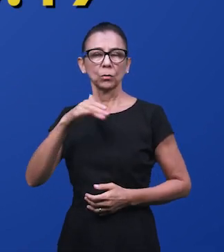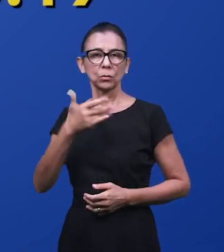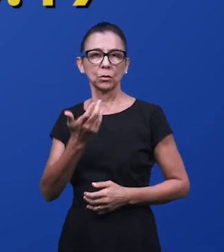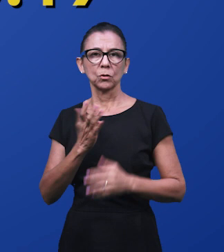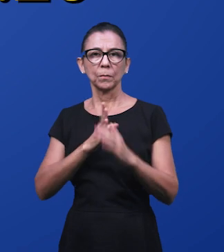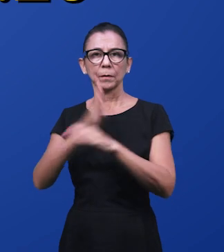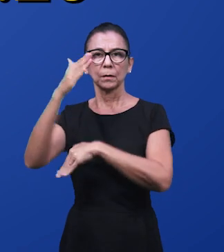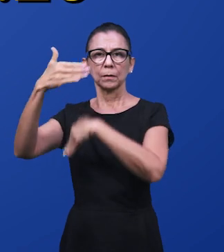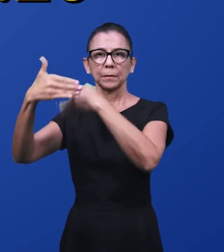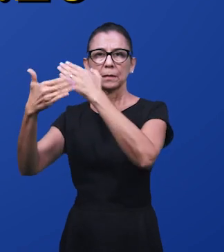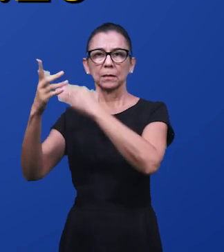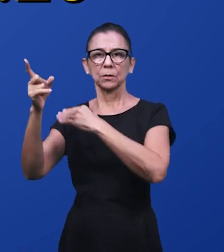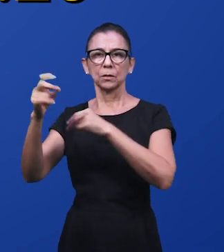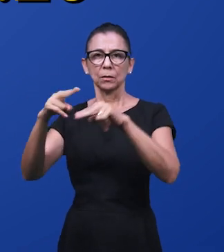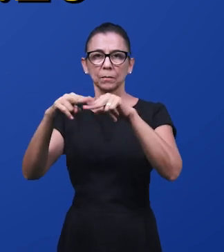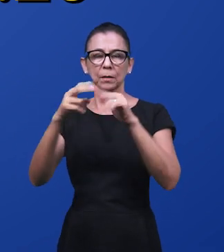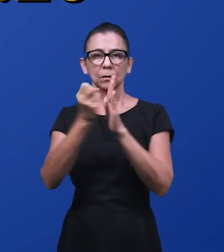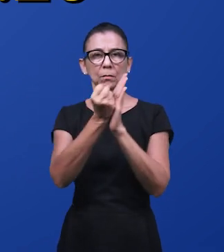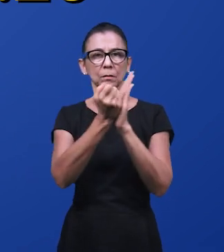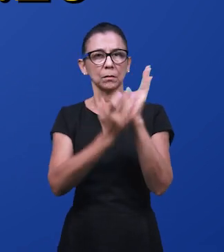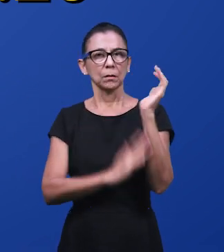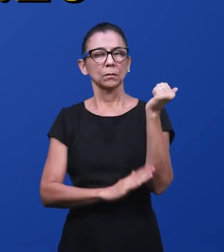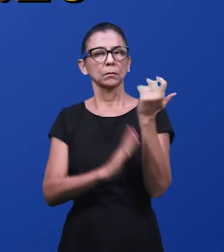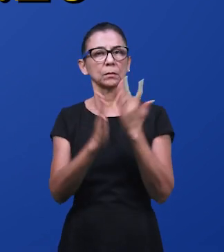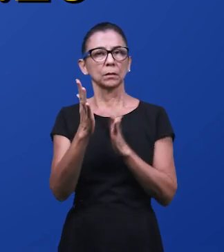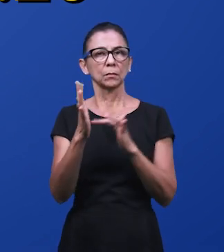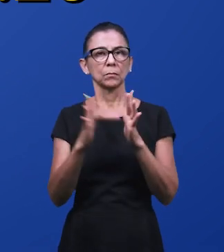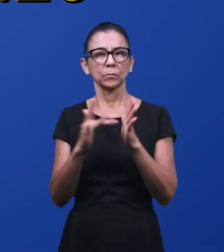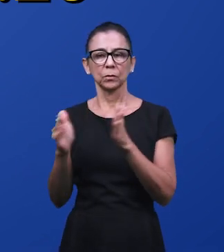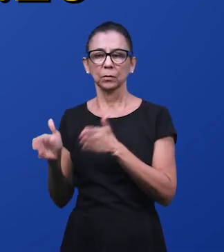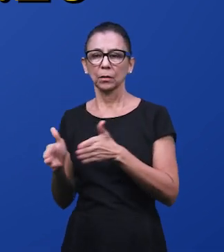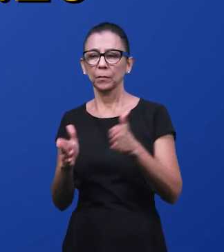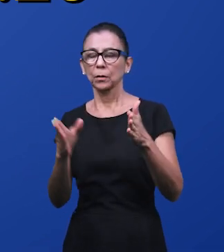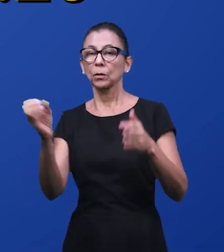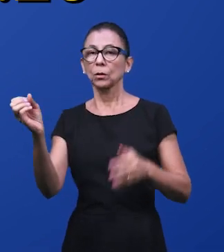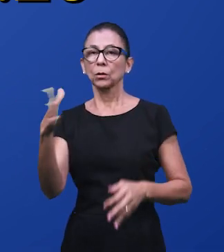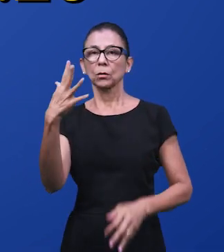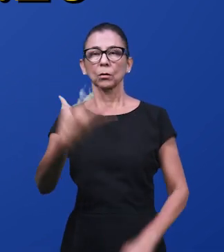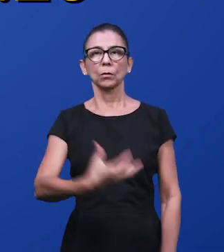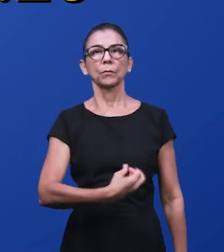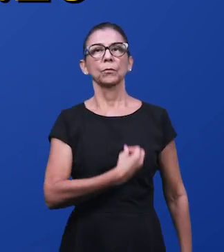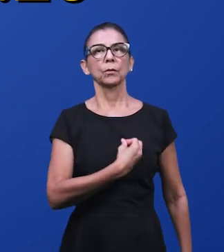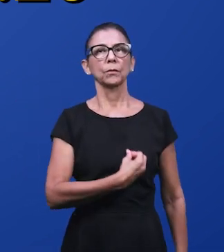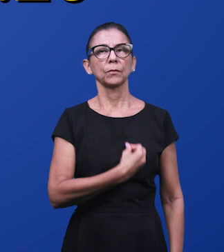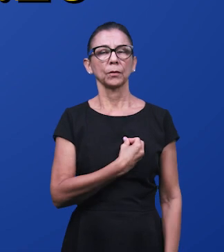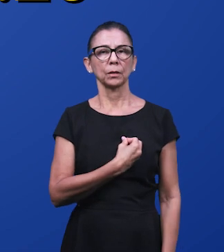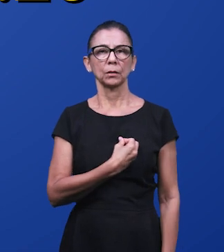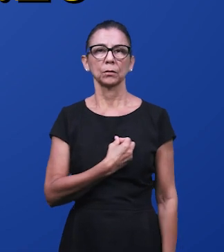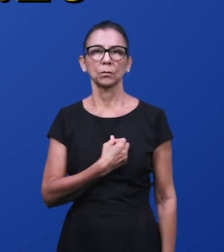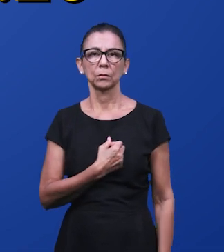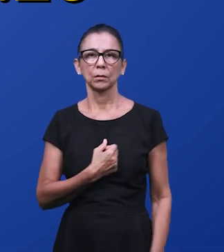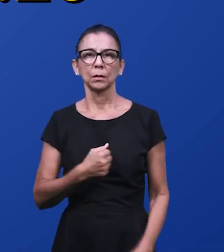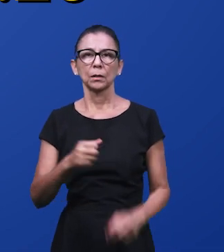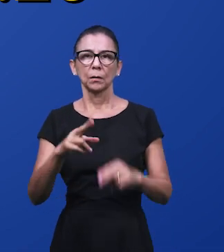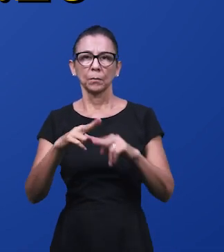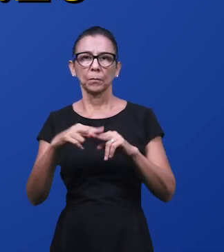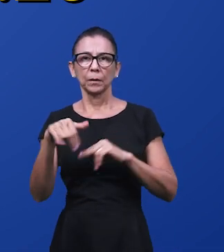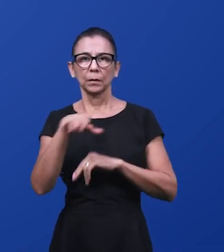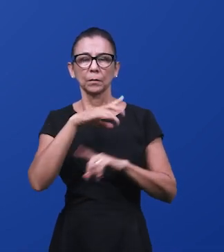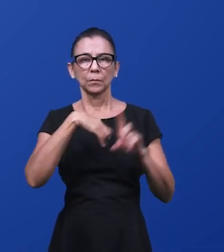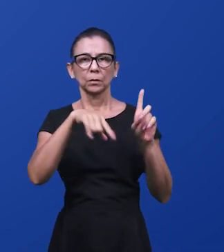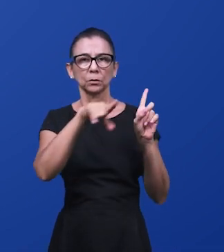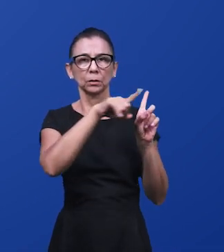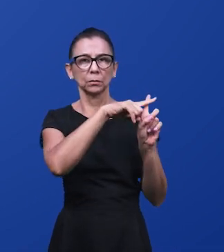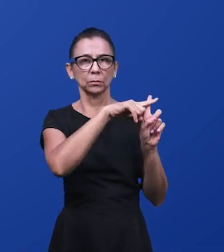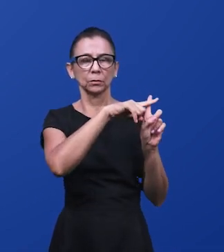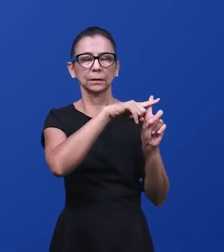de Jesus, pelo novo e vivo caminho que ele nos consagrou pelo véu, isto é, pela sua carne. A paz do Senhor.